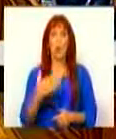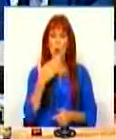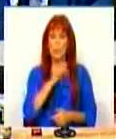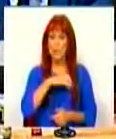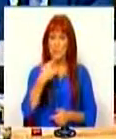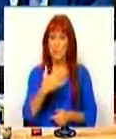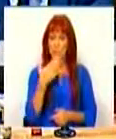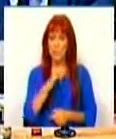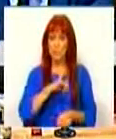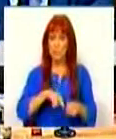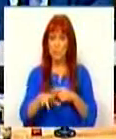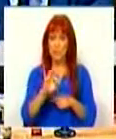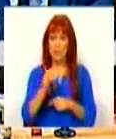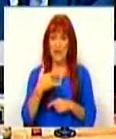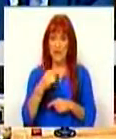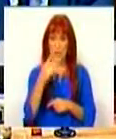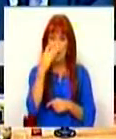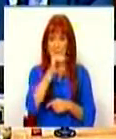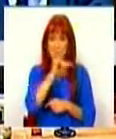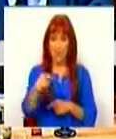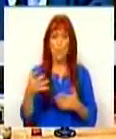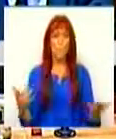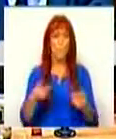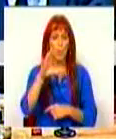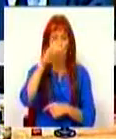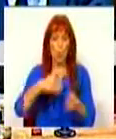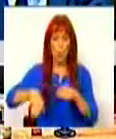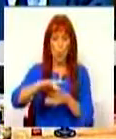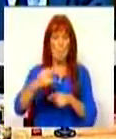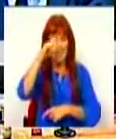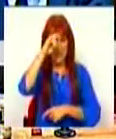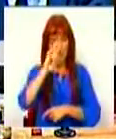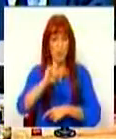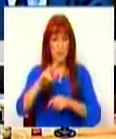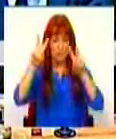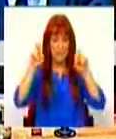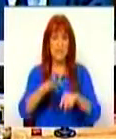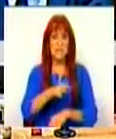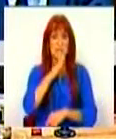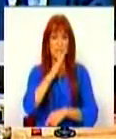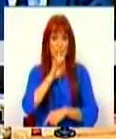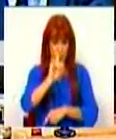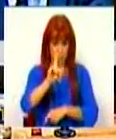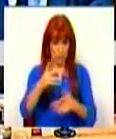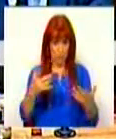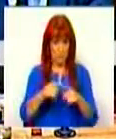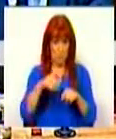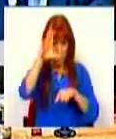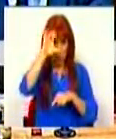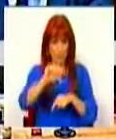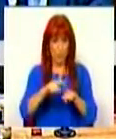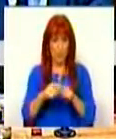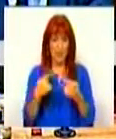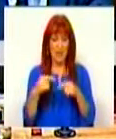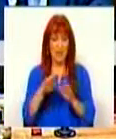Muito obrigado, Sr. Presidente. Muito obrigado, Sr. Deputado Fernando Negrão. O primeiro facto a reter em matéria de ferrovia é que com este Governo passou a